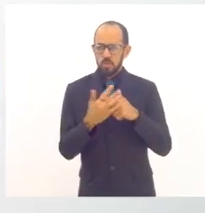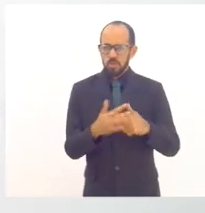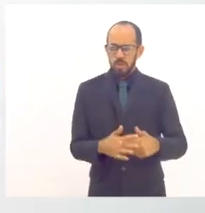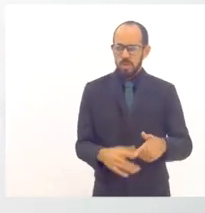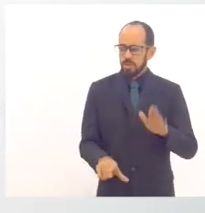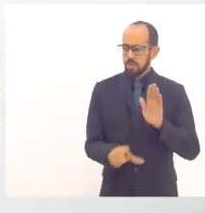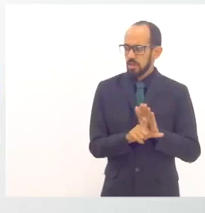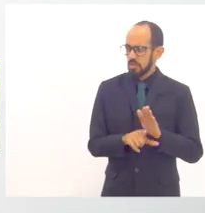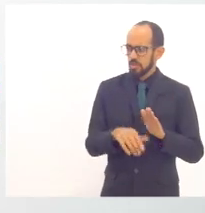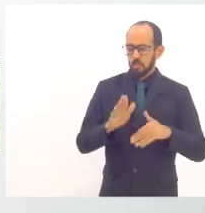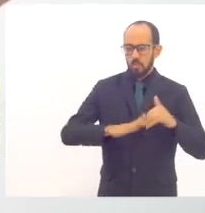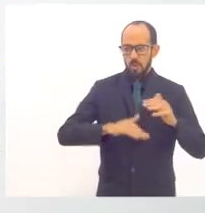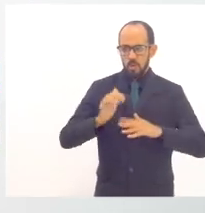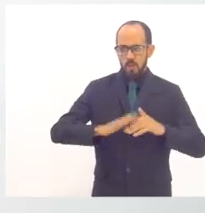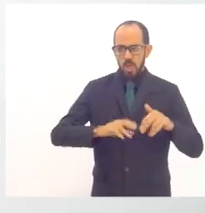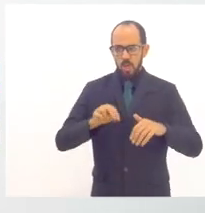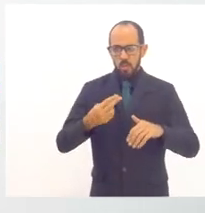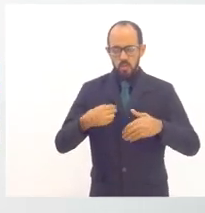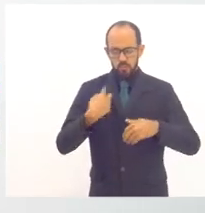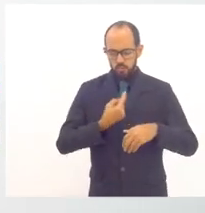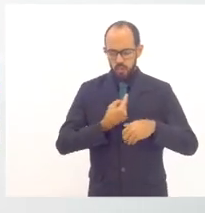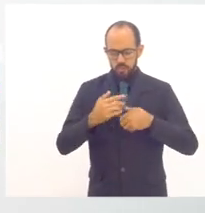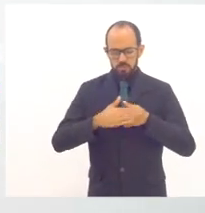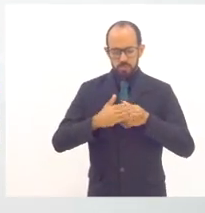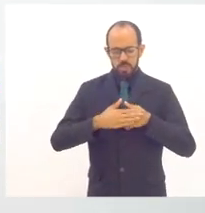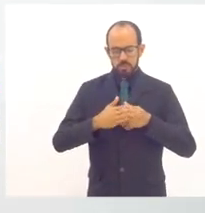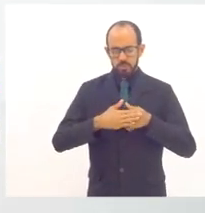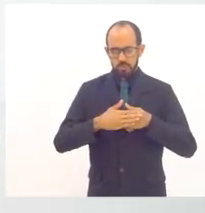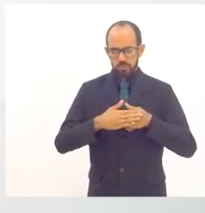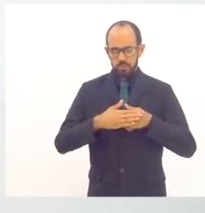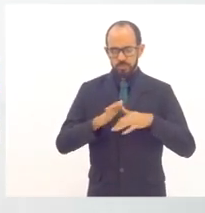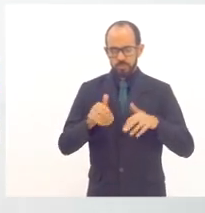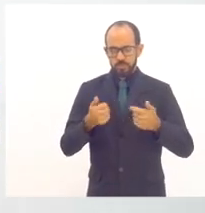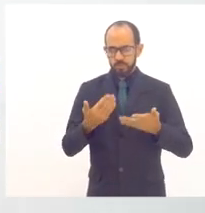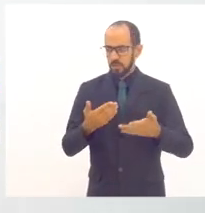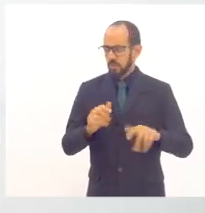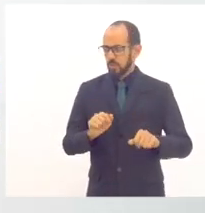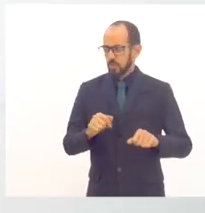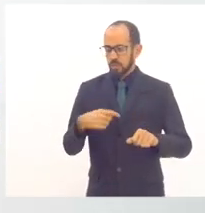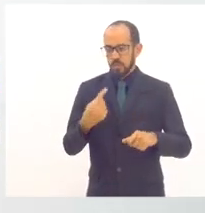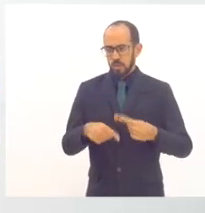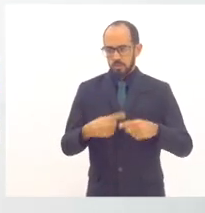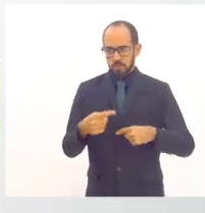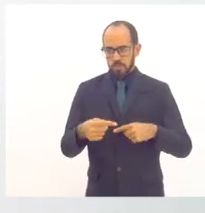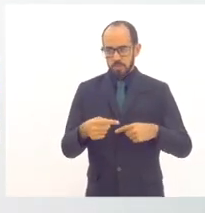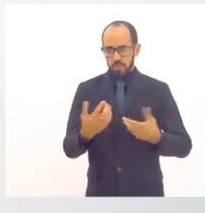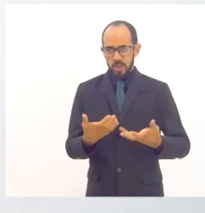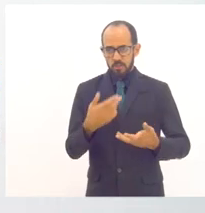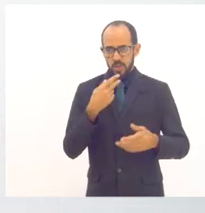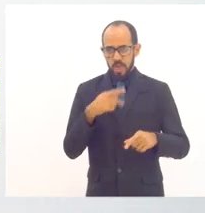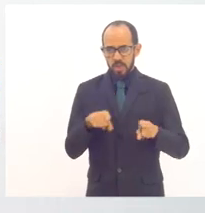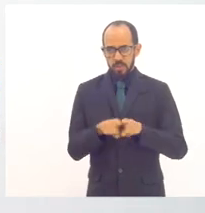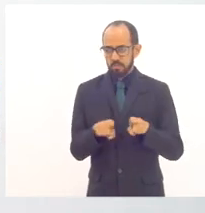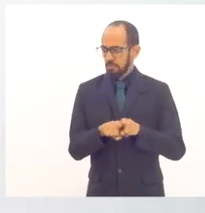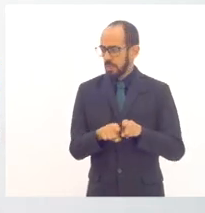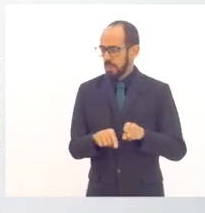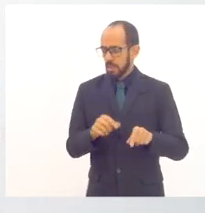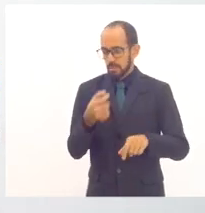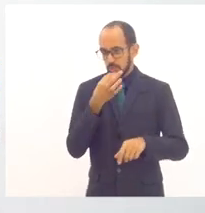um ou até nossas próprias. Bem, e depois eu queria dizer que essas